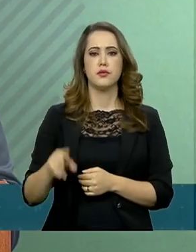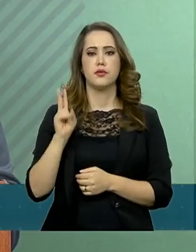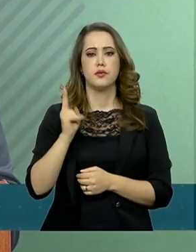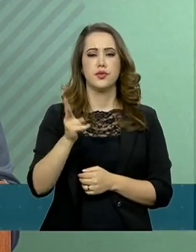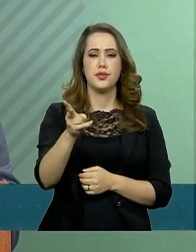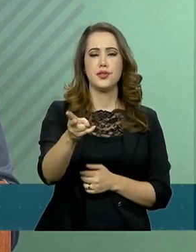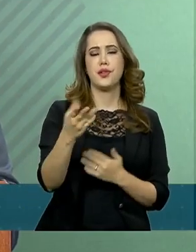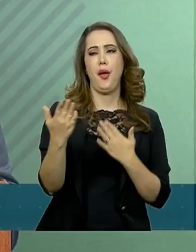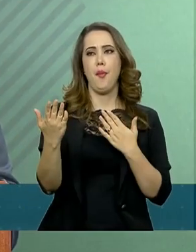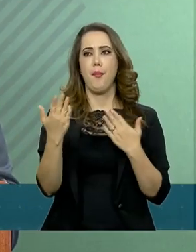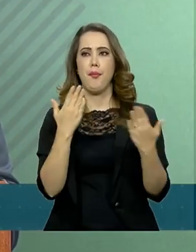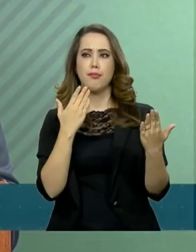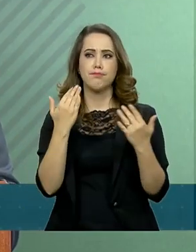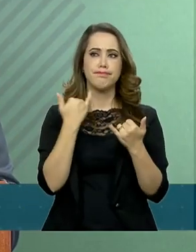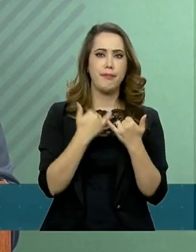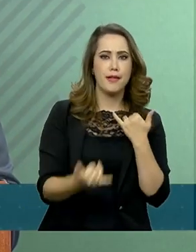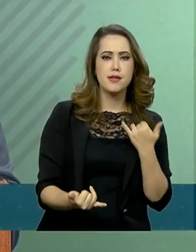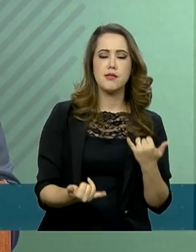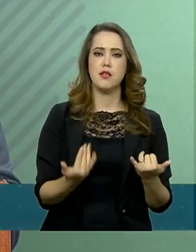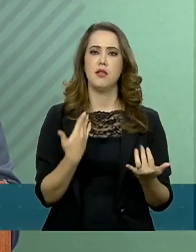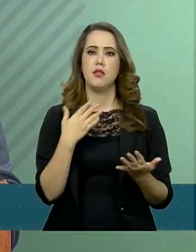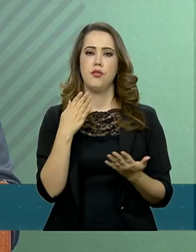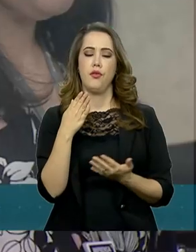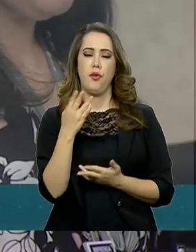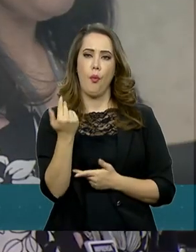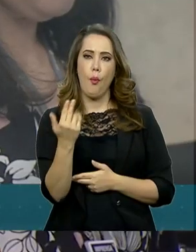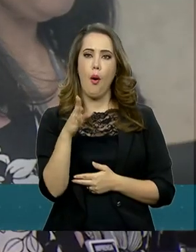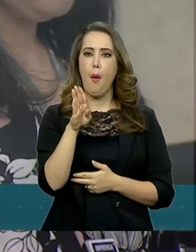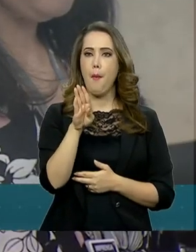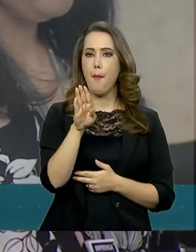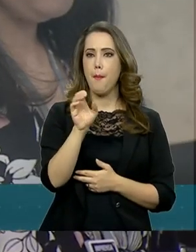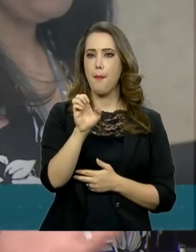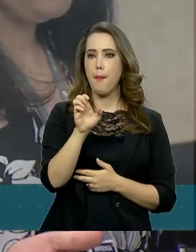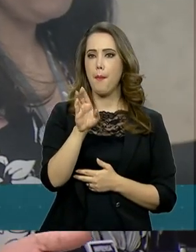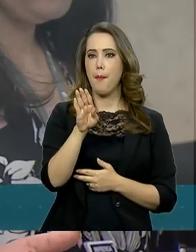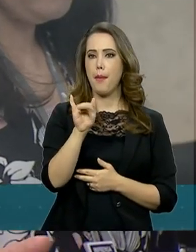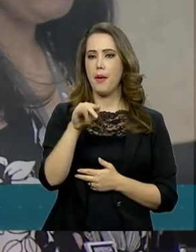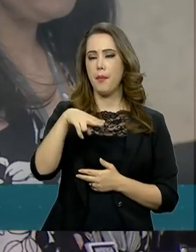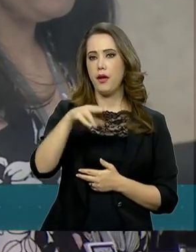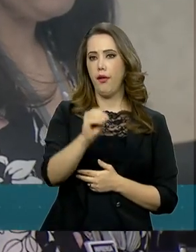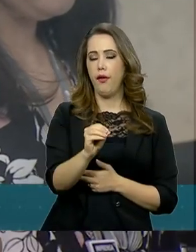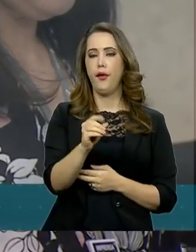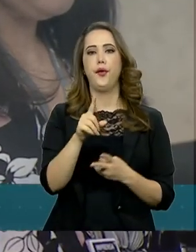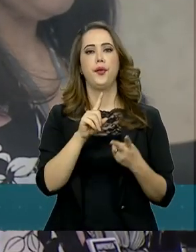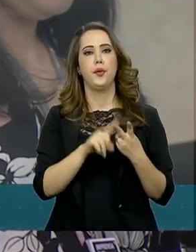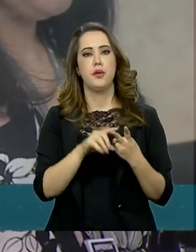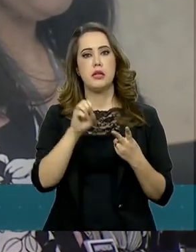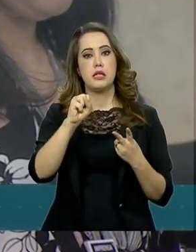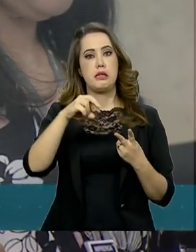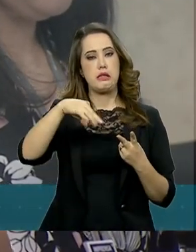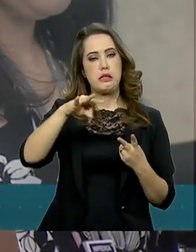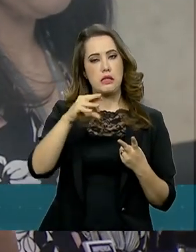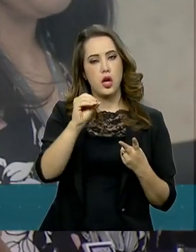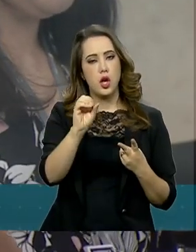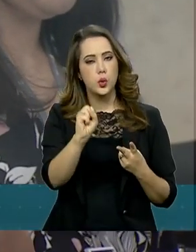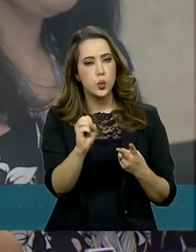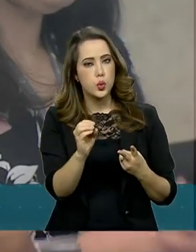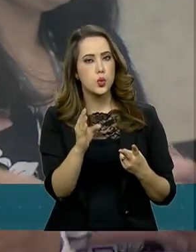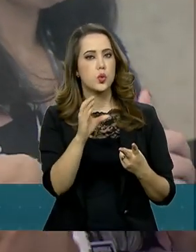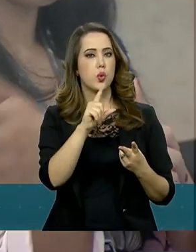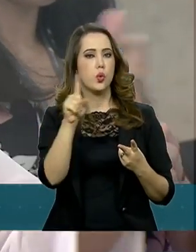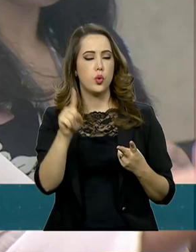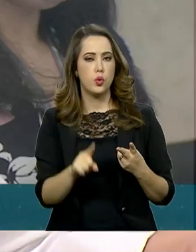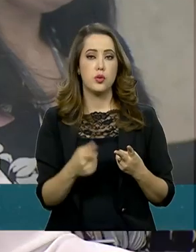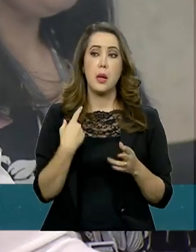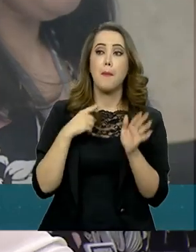meio parecido como foi no caso do governo principalmente no caso do carlos dos santos cruz minha pergunta é a seguinte até que ponto o senhor